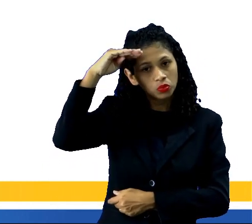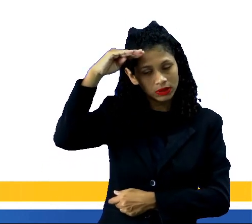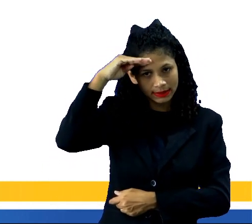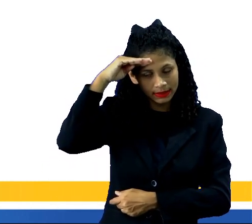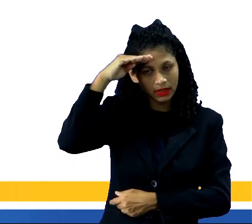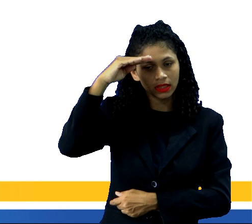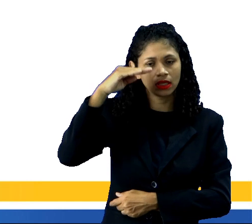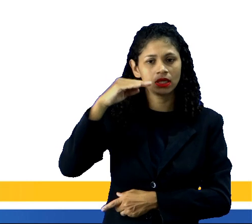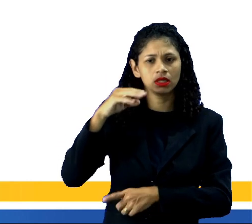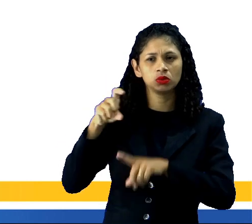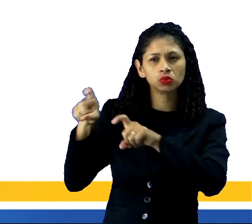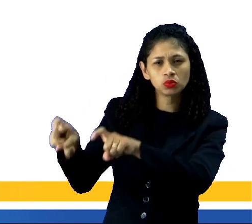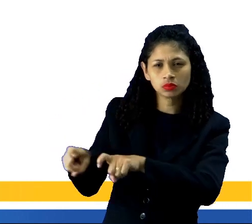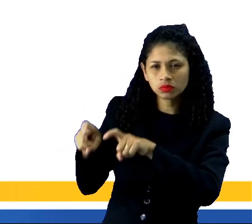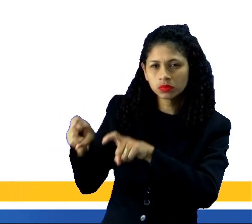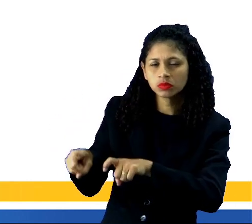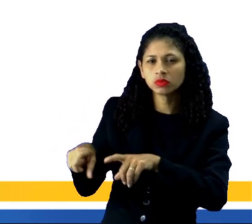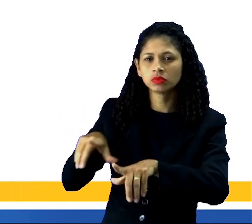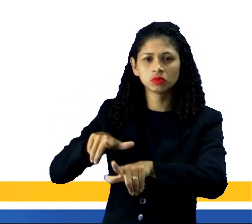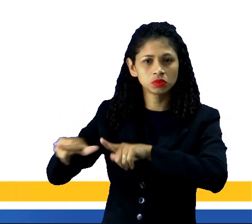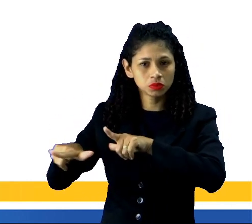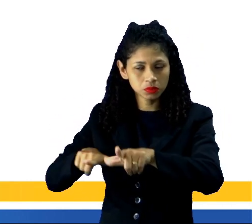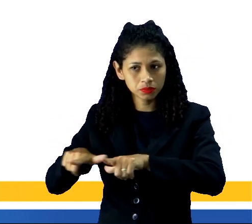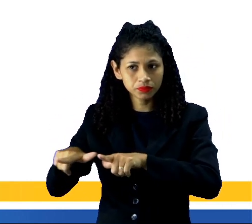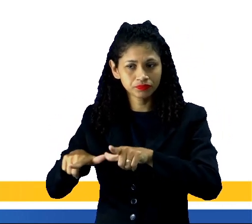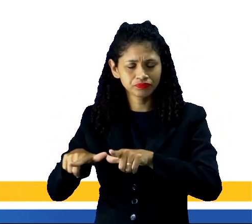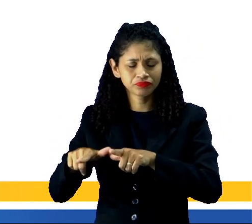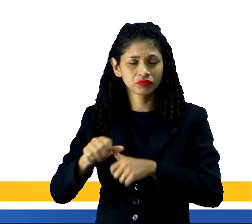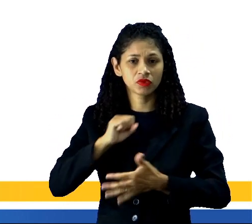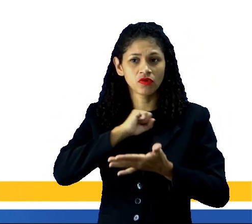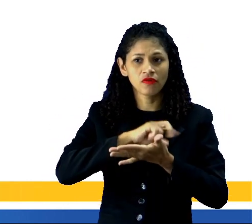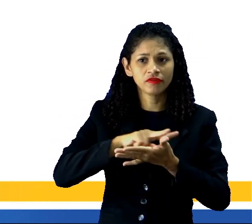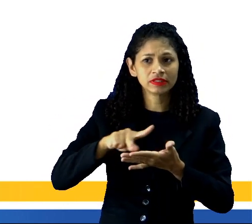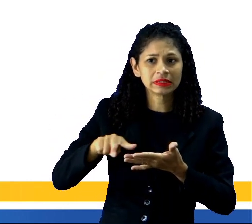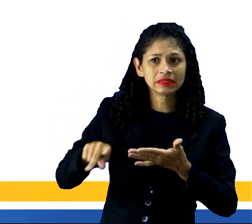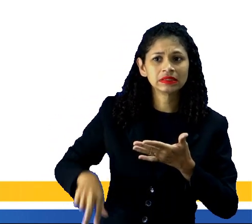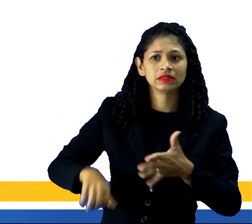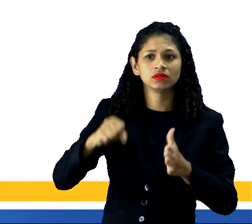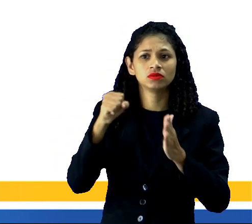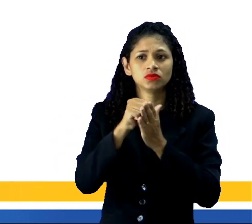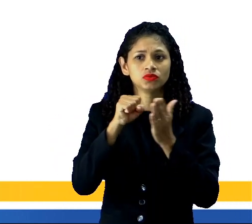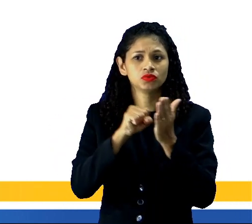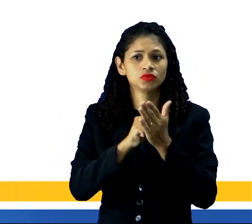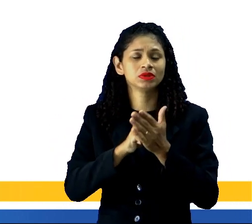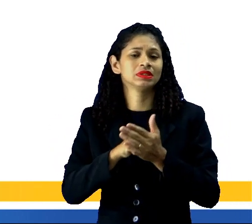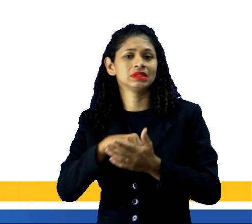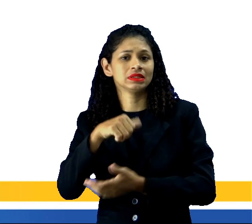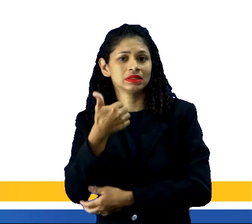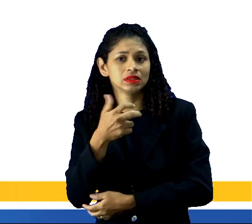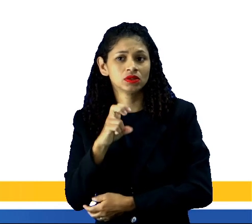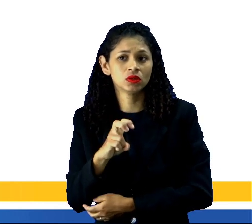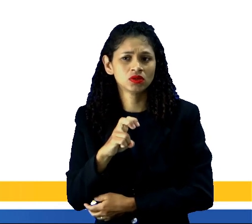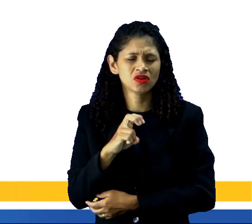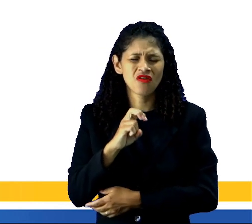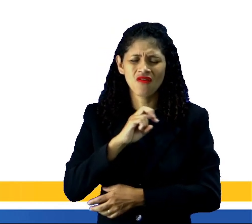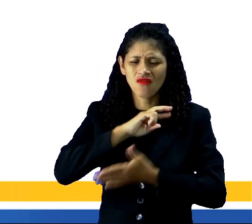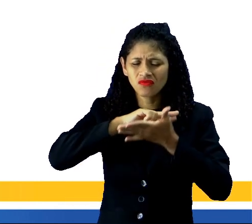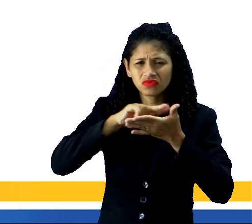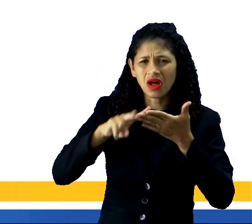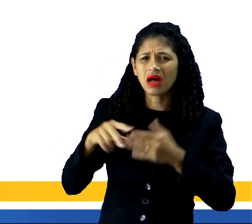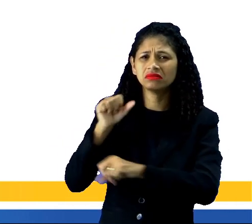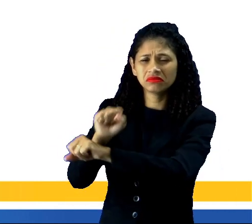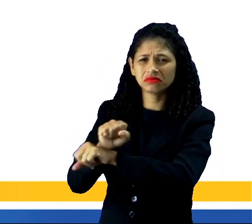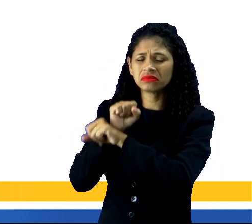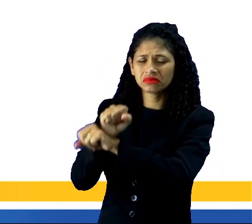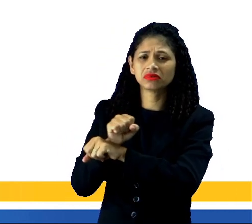séculos 11 e 15, milhões de escravos também foram traficados pelo Mar Vermelho. Embora o comércio de escravos teve